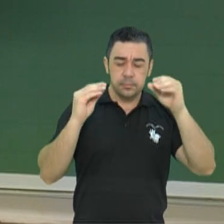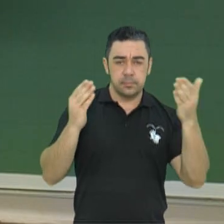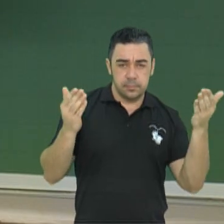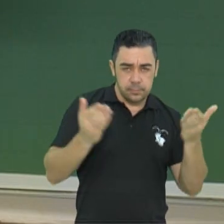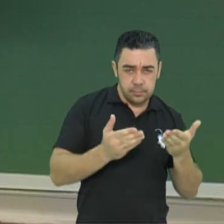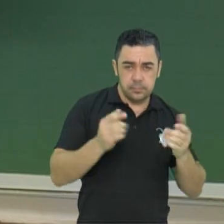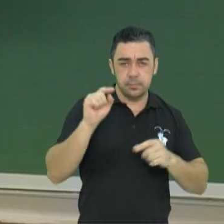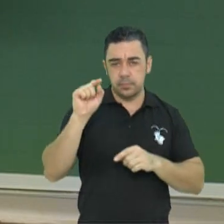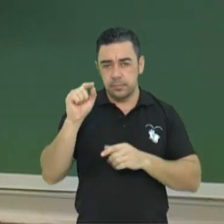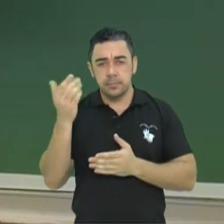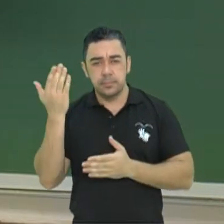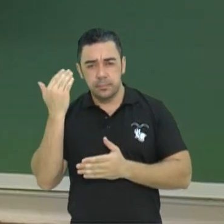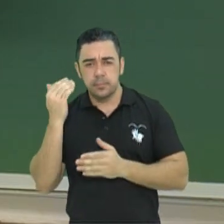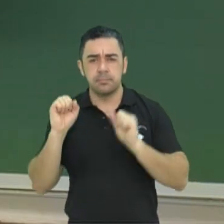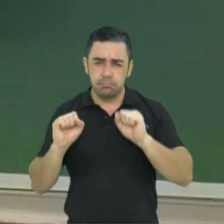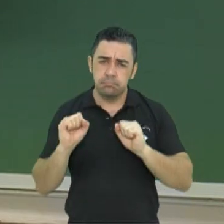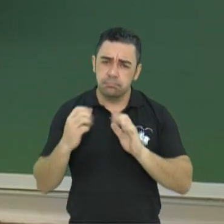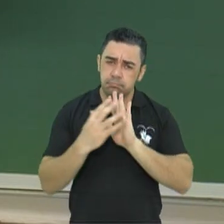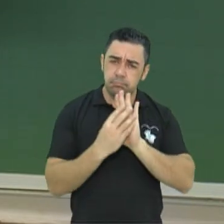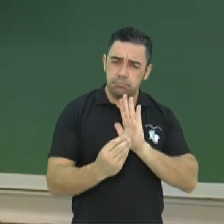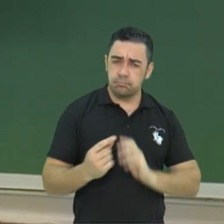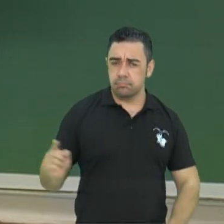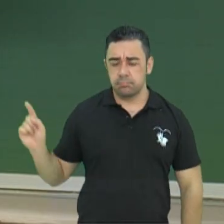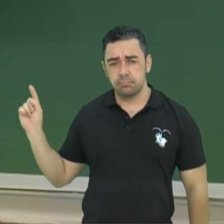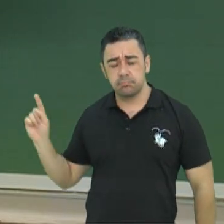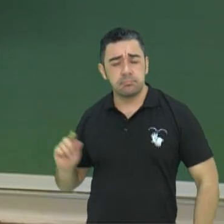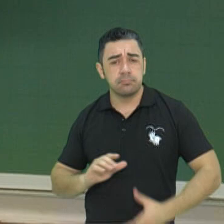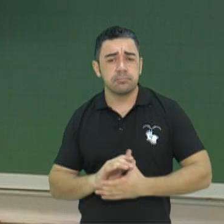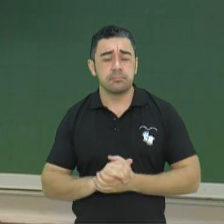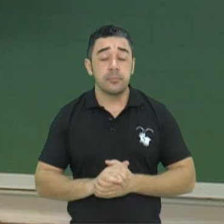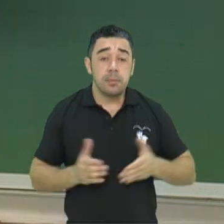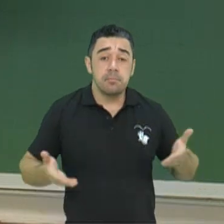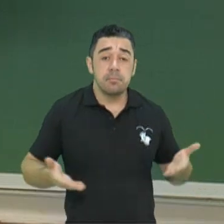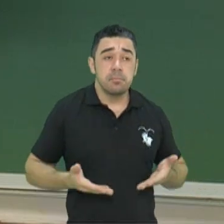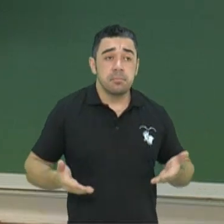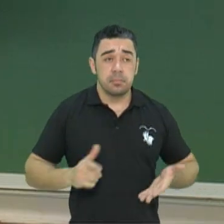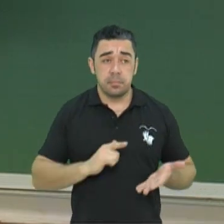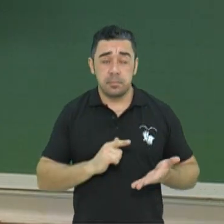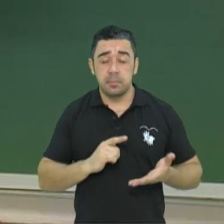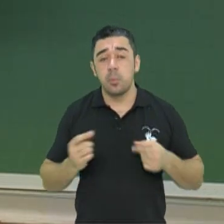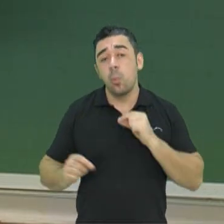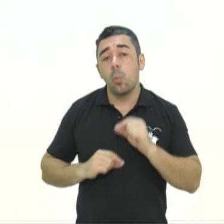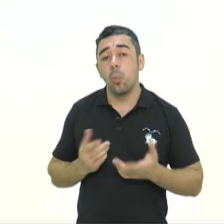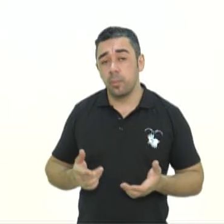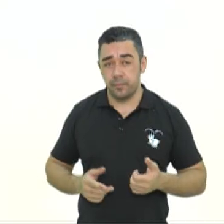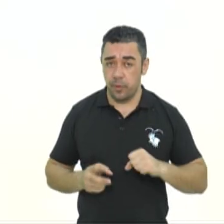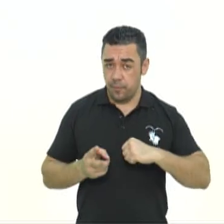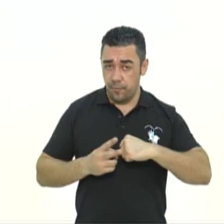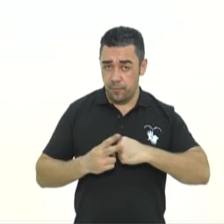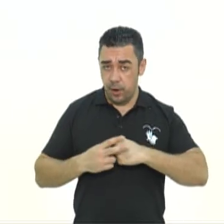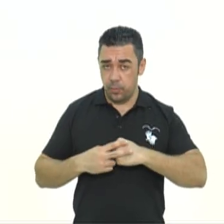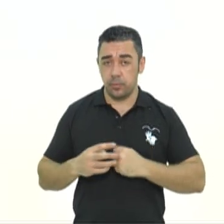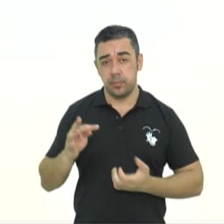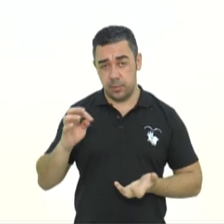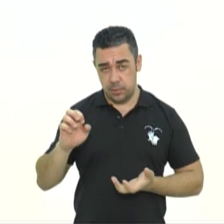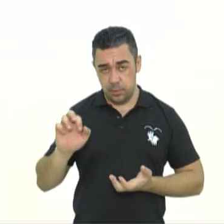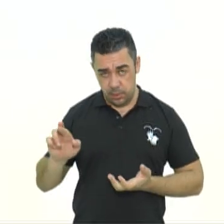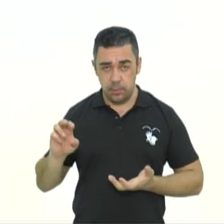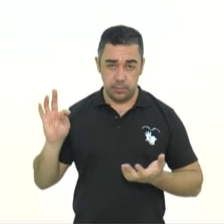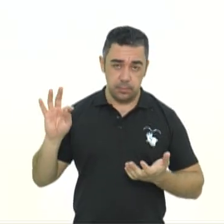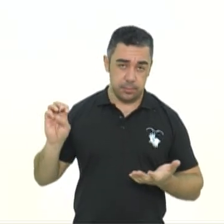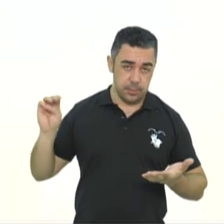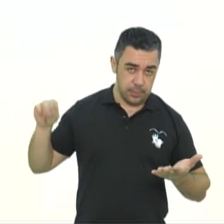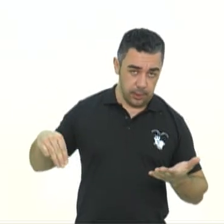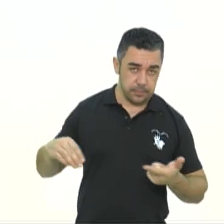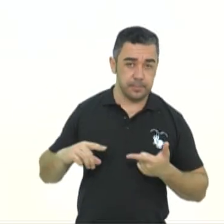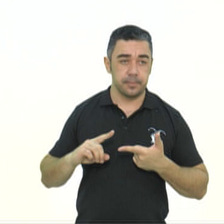você pode alterar. Então, presente. Quais verbos apareciam ali no presente? O verbo ter, né? Tem.